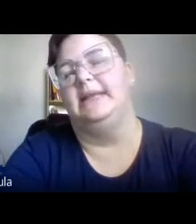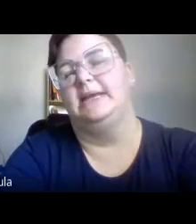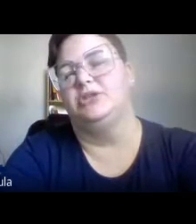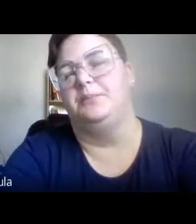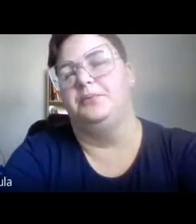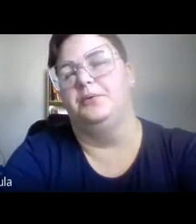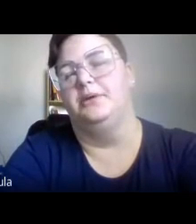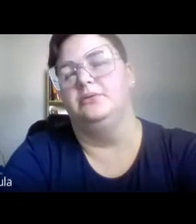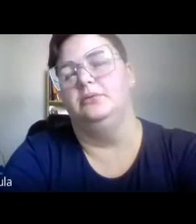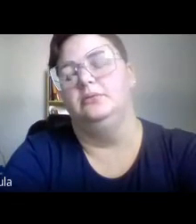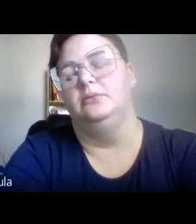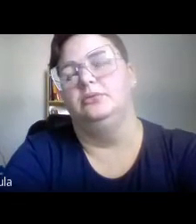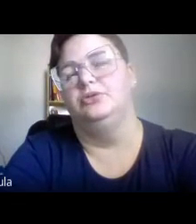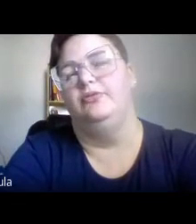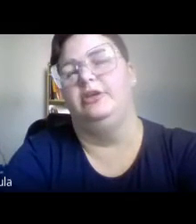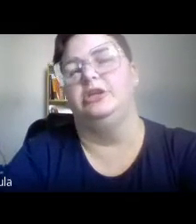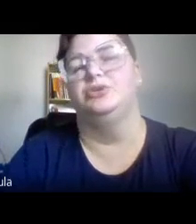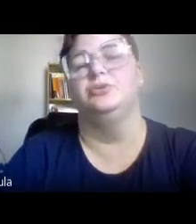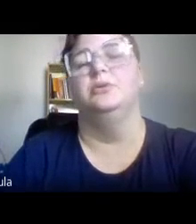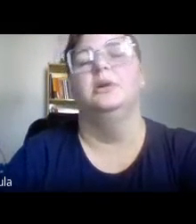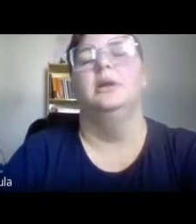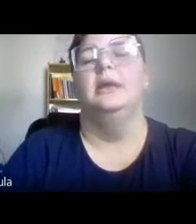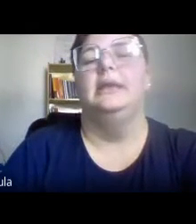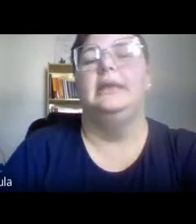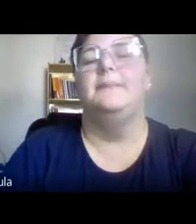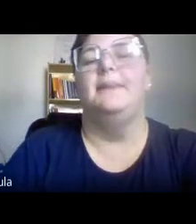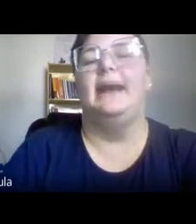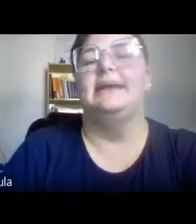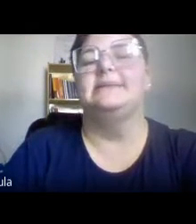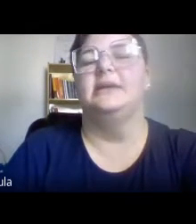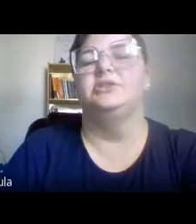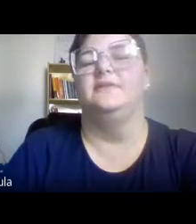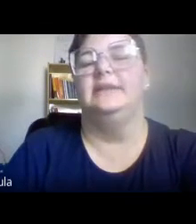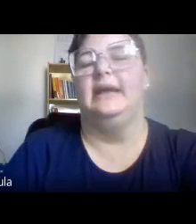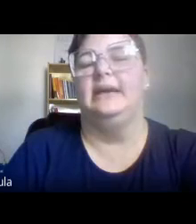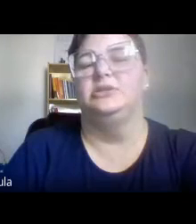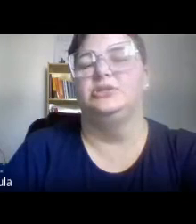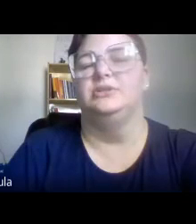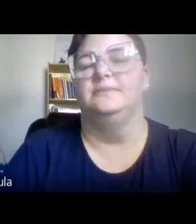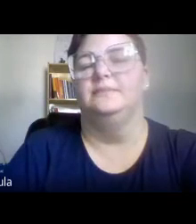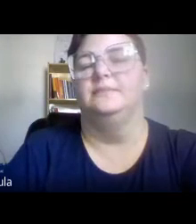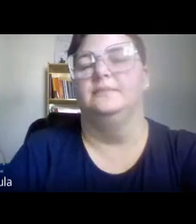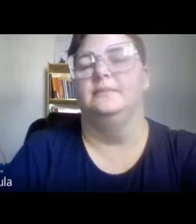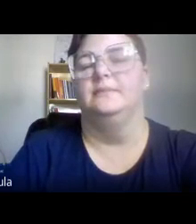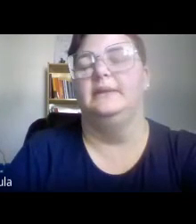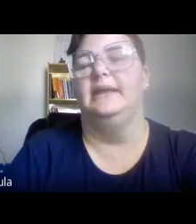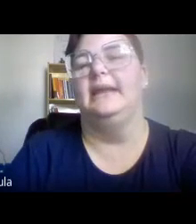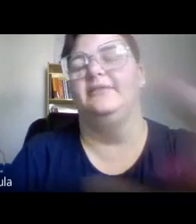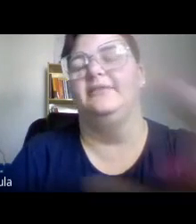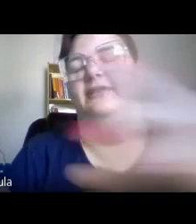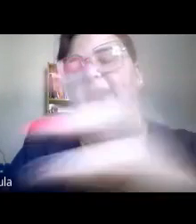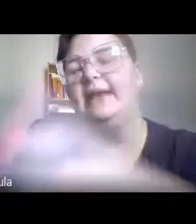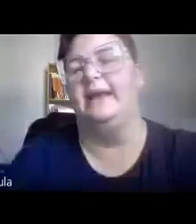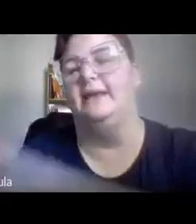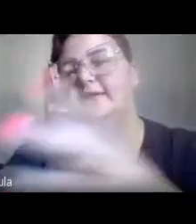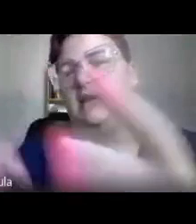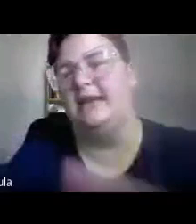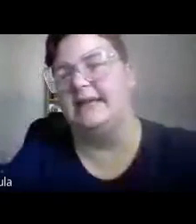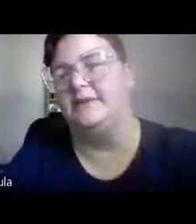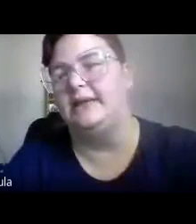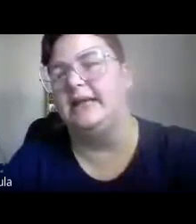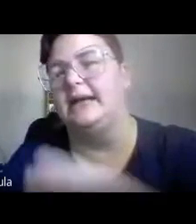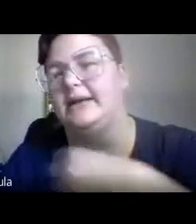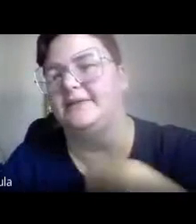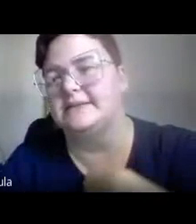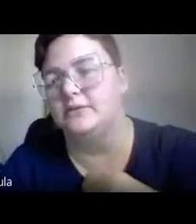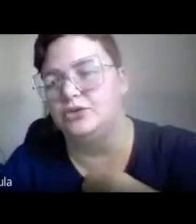3 materiais de apoio de vídeo e mais a atividade. E aí vai ser